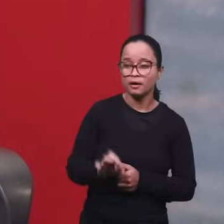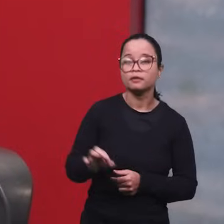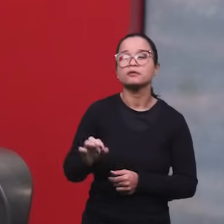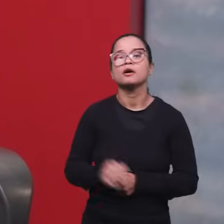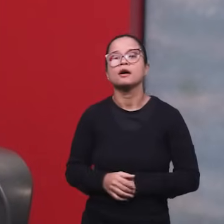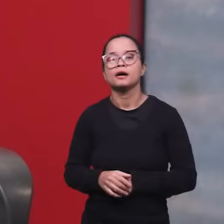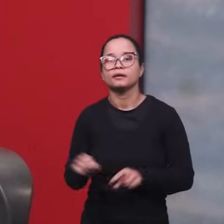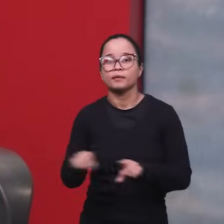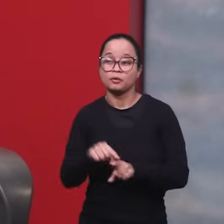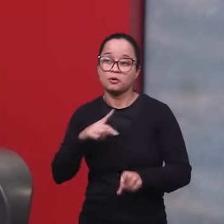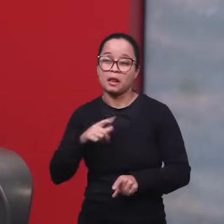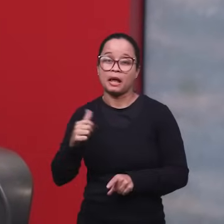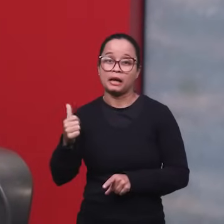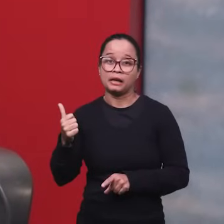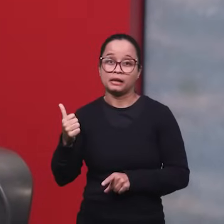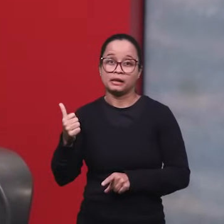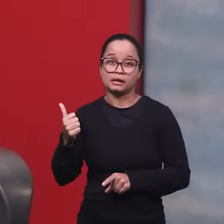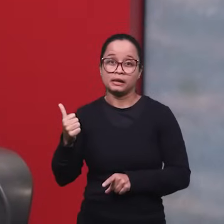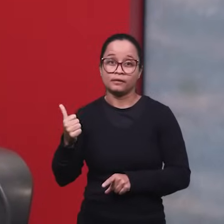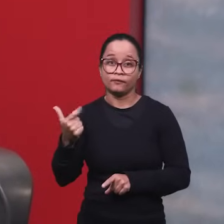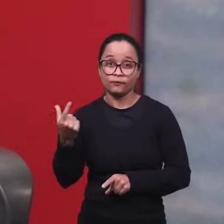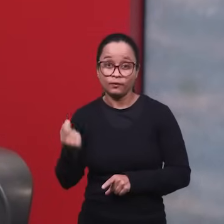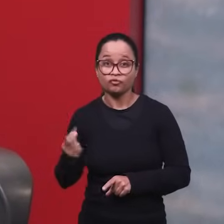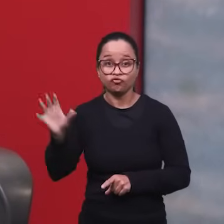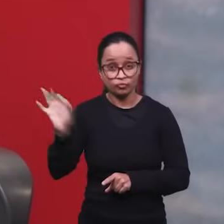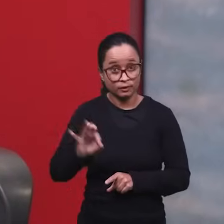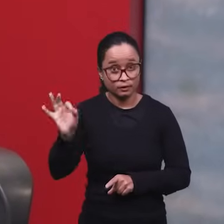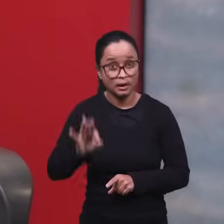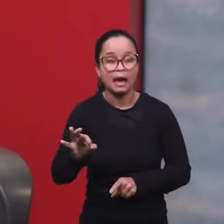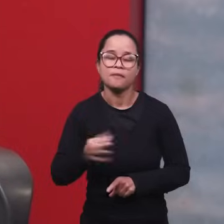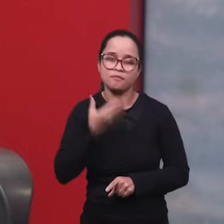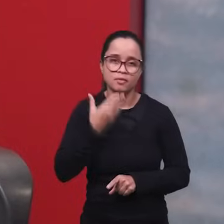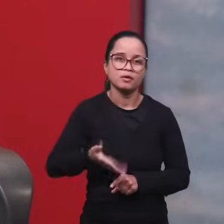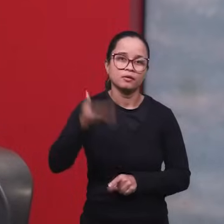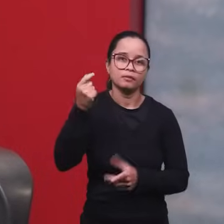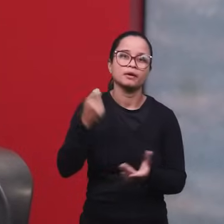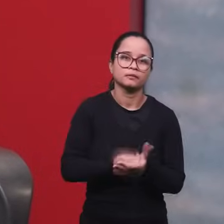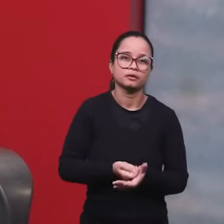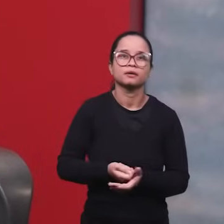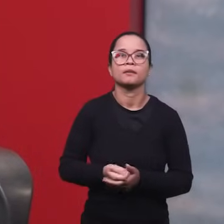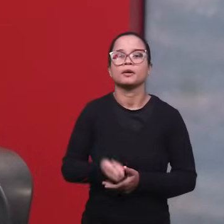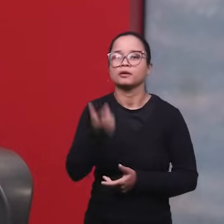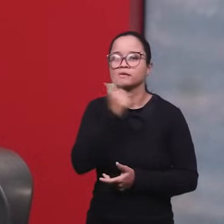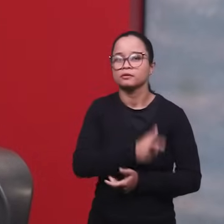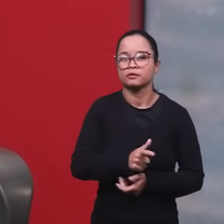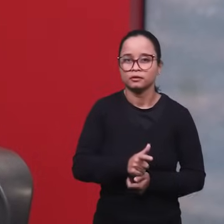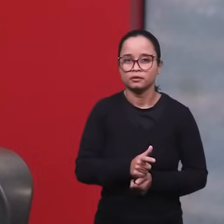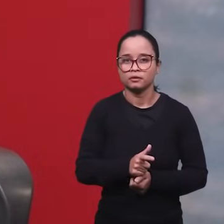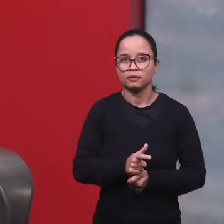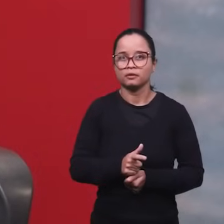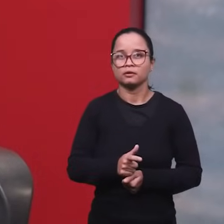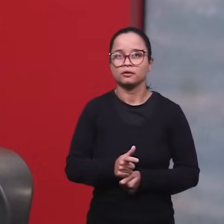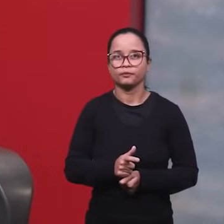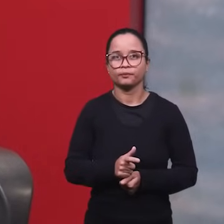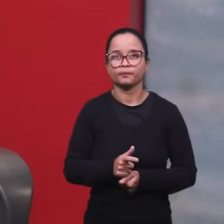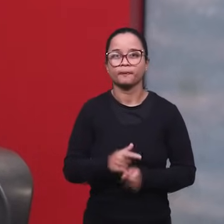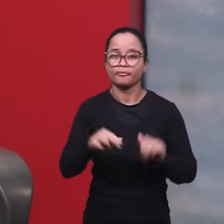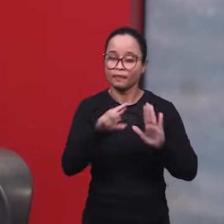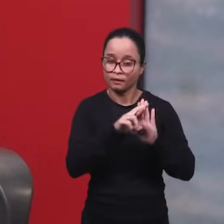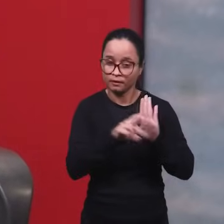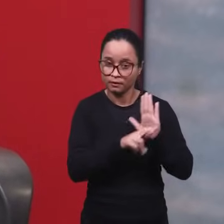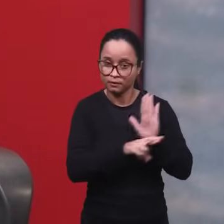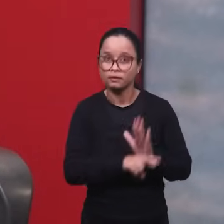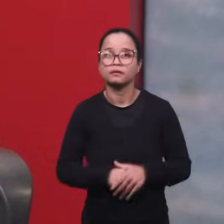mínimo ao teto. Se tem condições de pagar 20%, é melhor que faça com 20% para conseguir se aposentar, porque ainda existem as